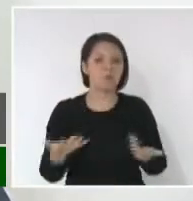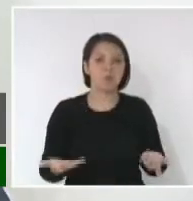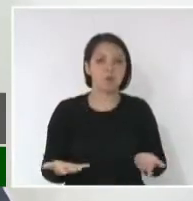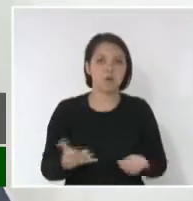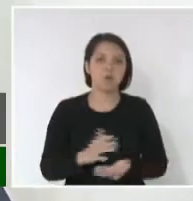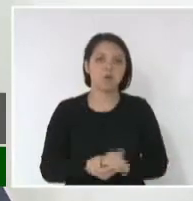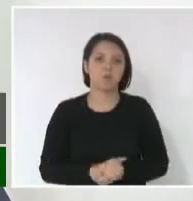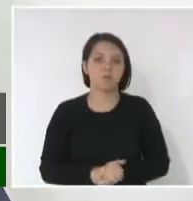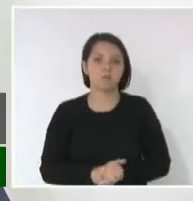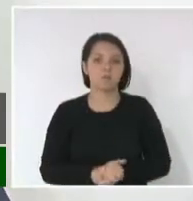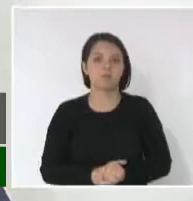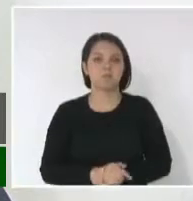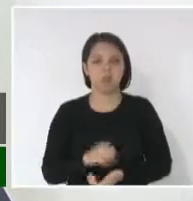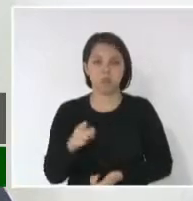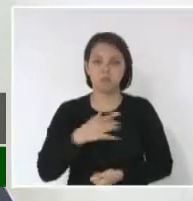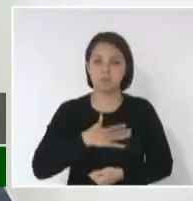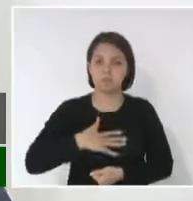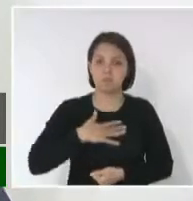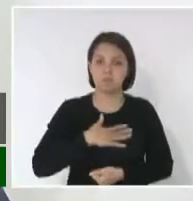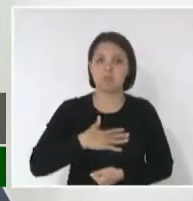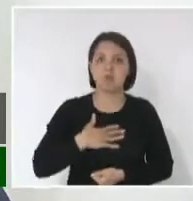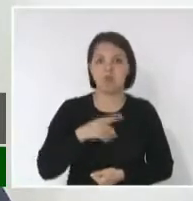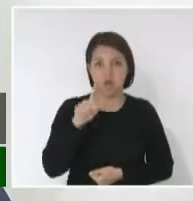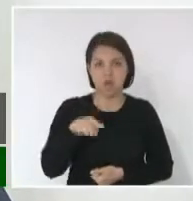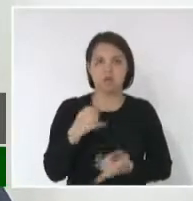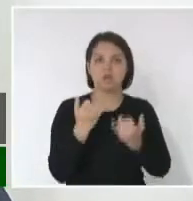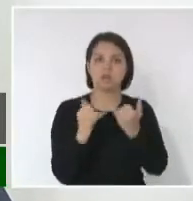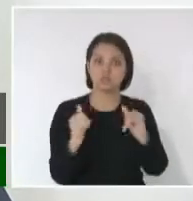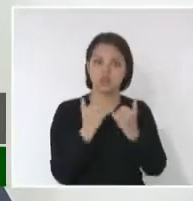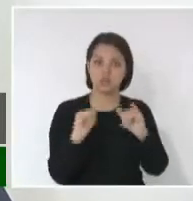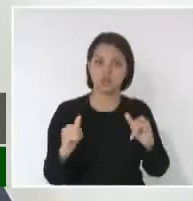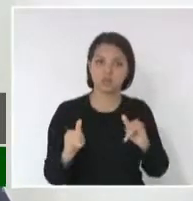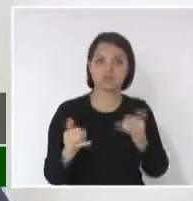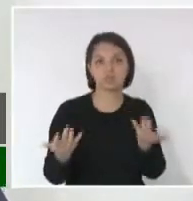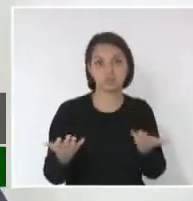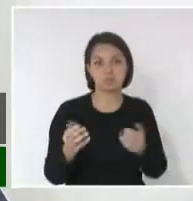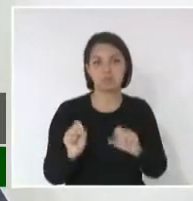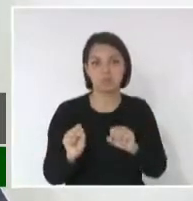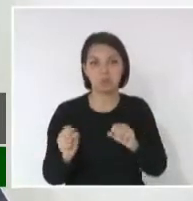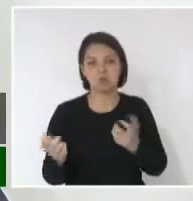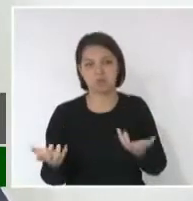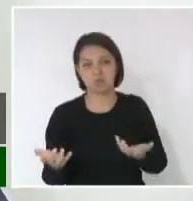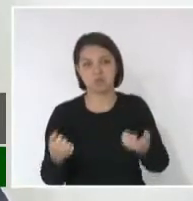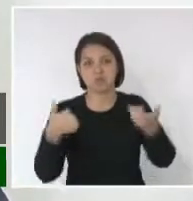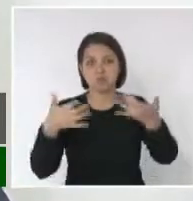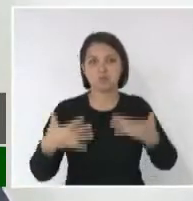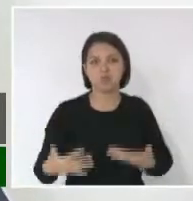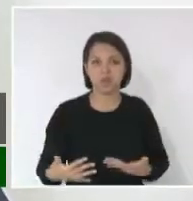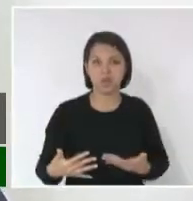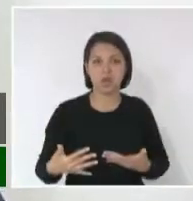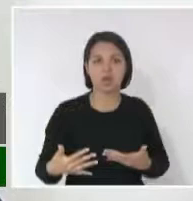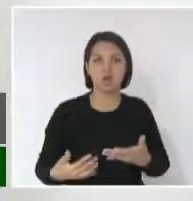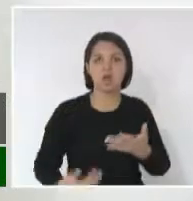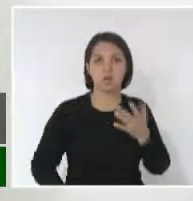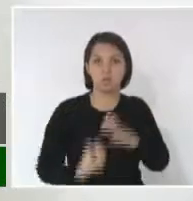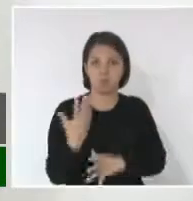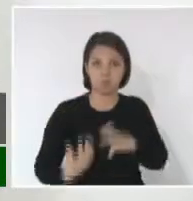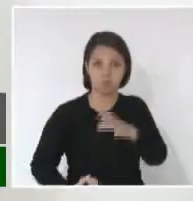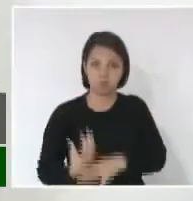e é usado, é uma energia, em outras palavras, que não produz